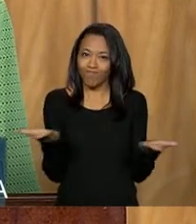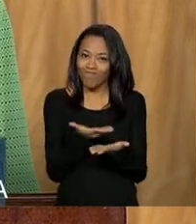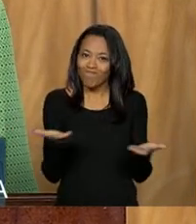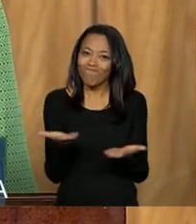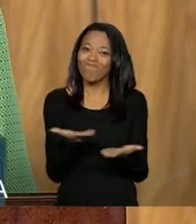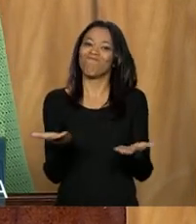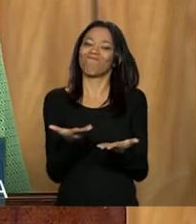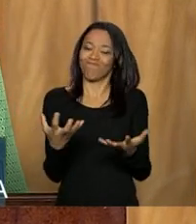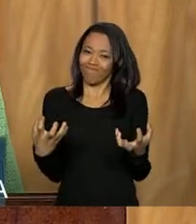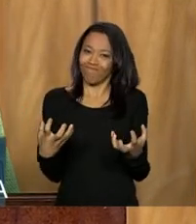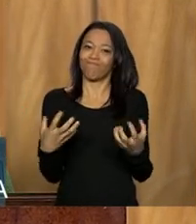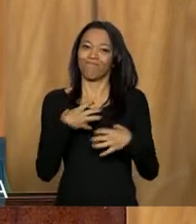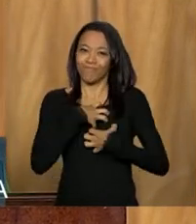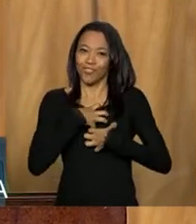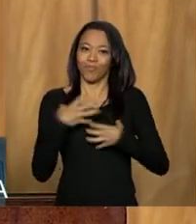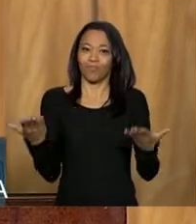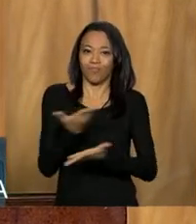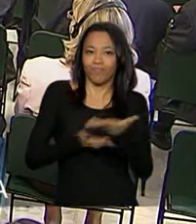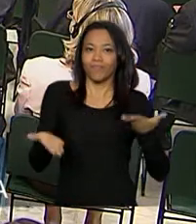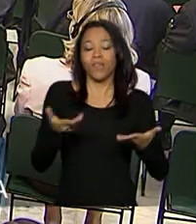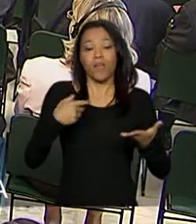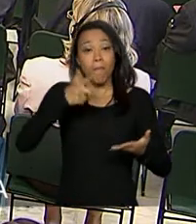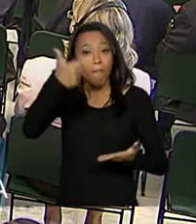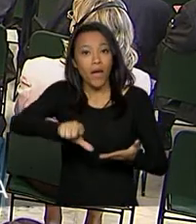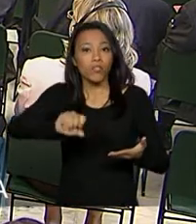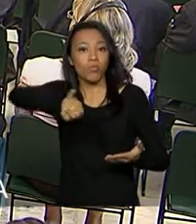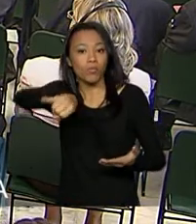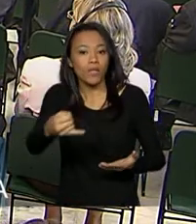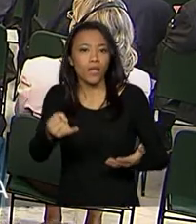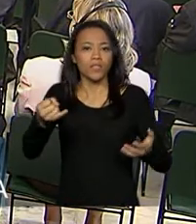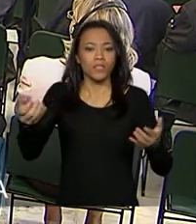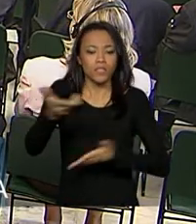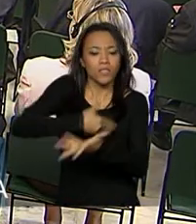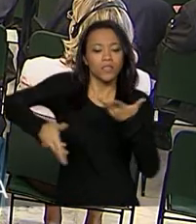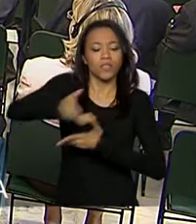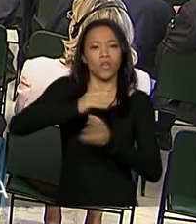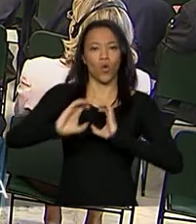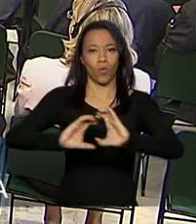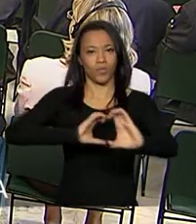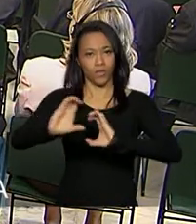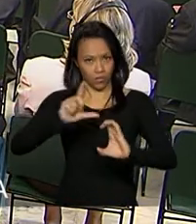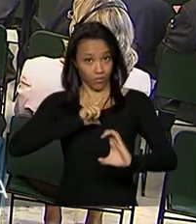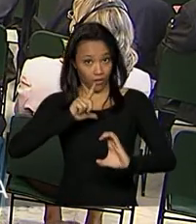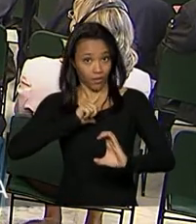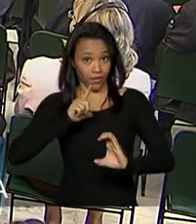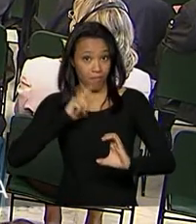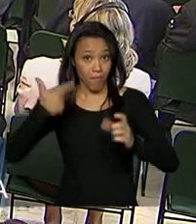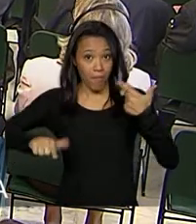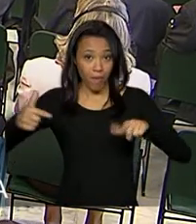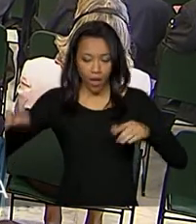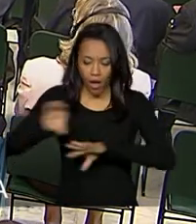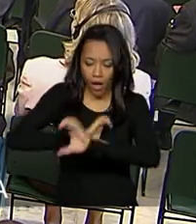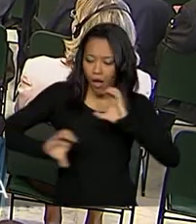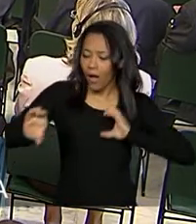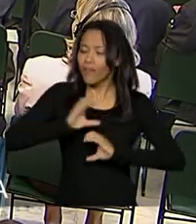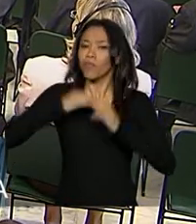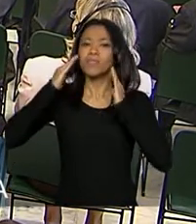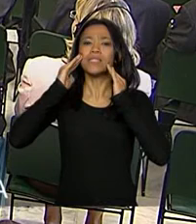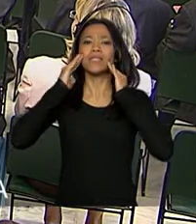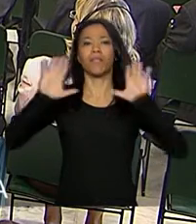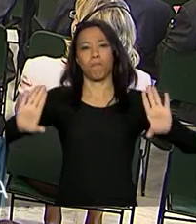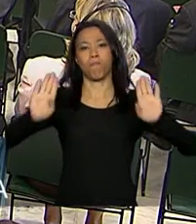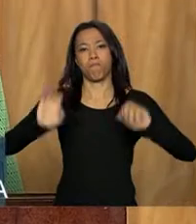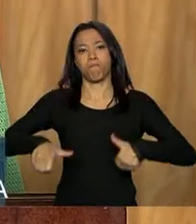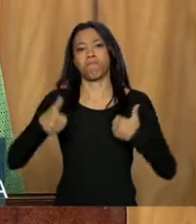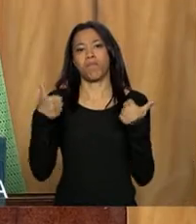e caloroso, tenho certeza de que quanto mais oportunidades de interação e comunicação tivermos, nos compreenderemos